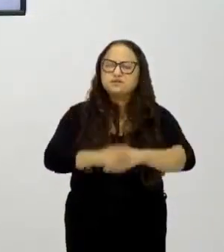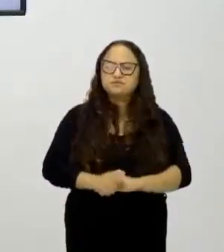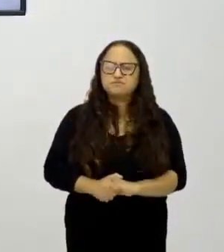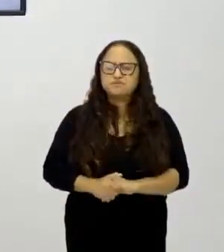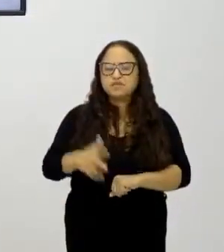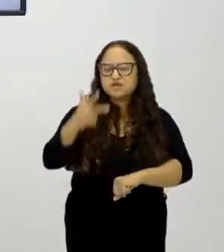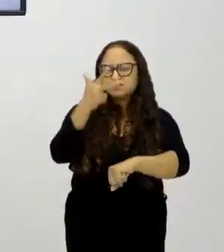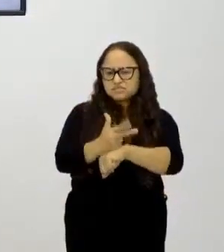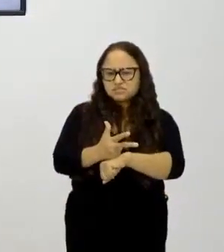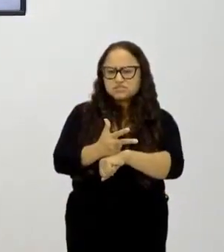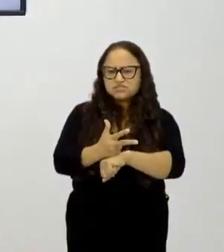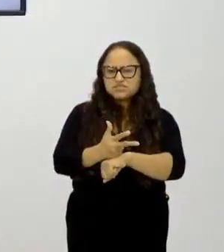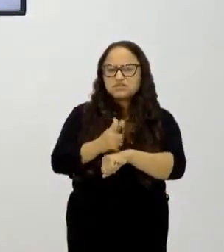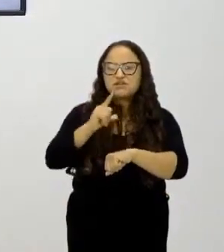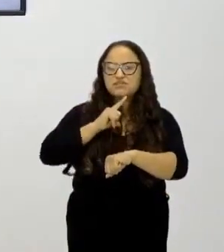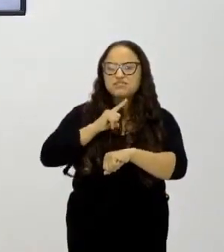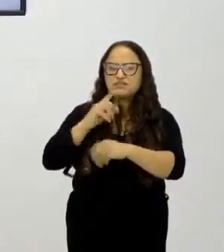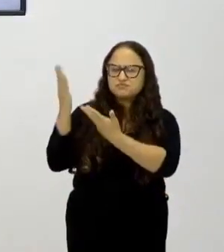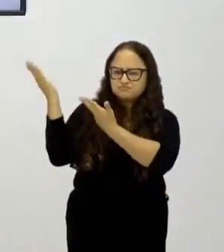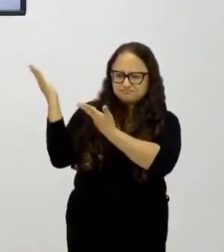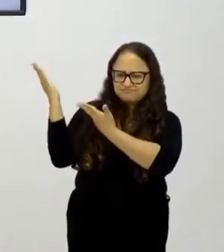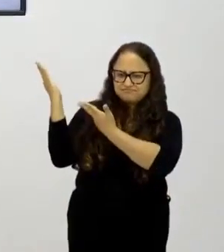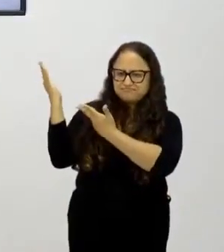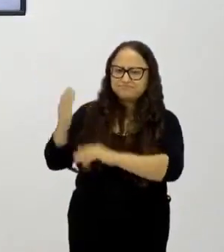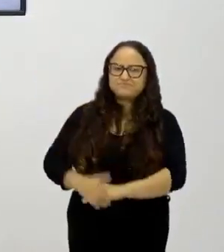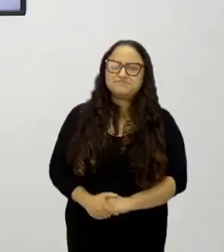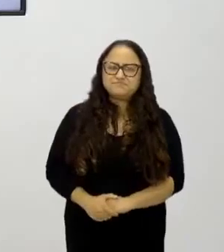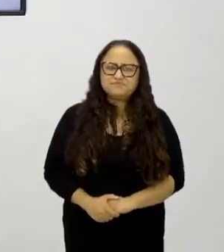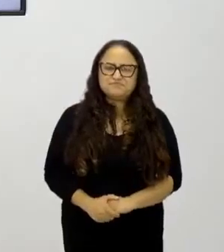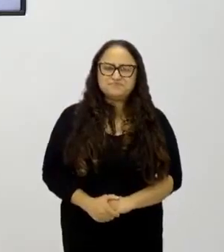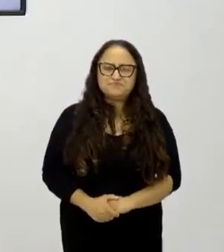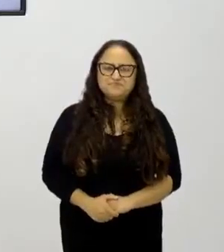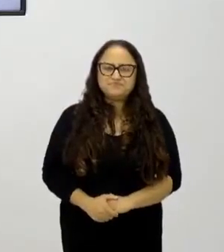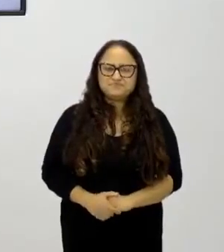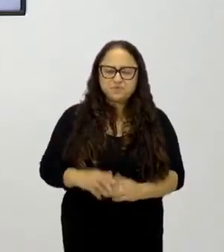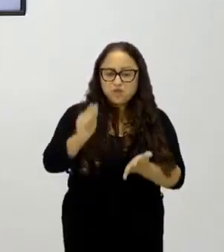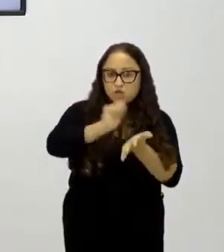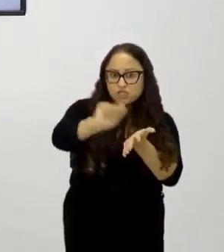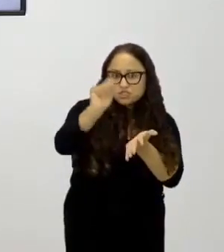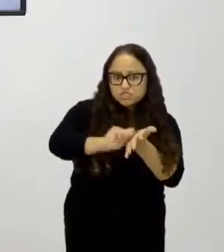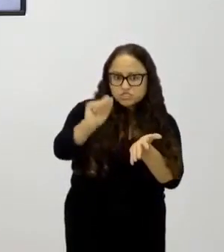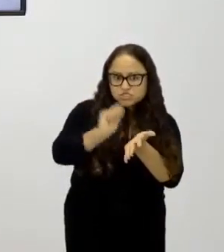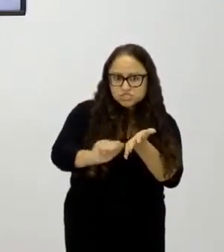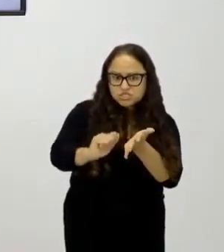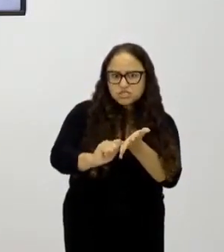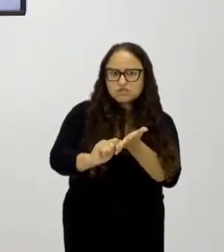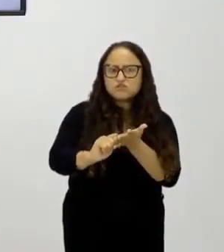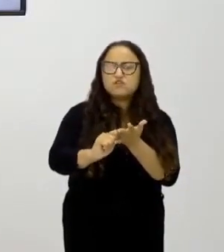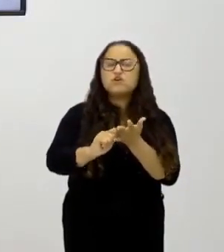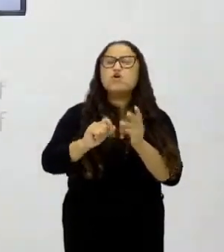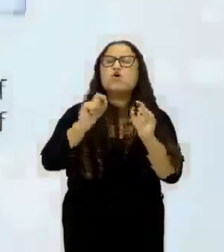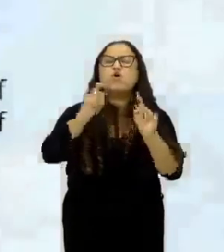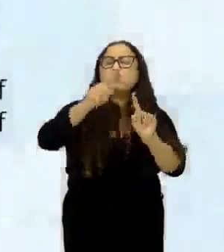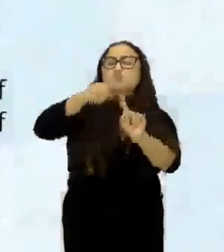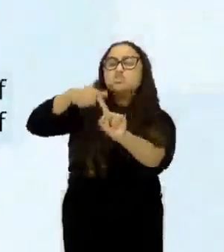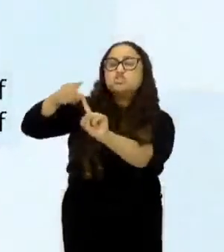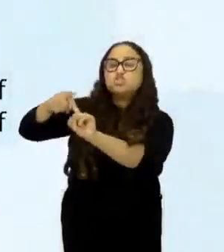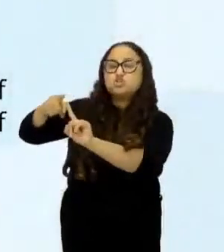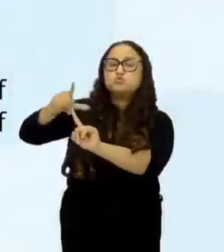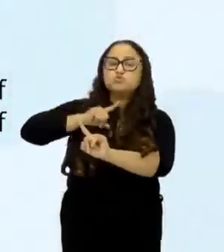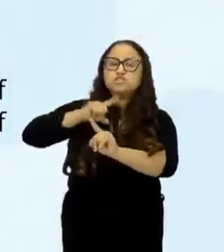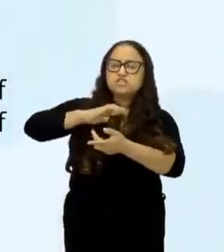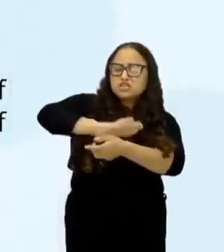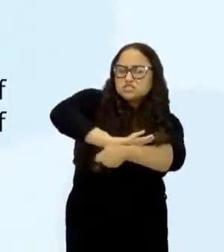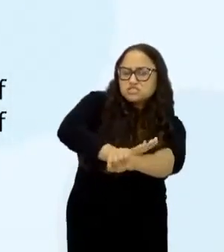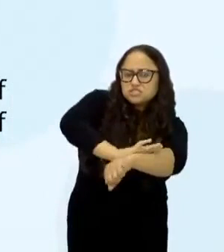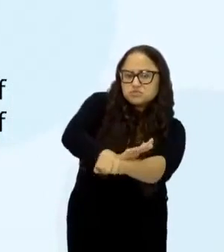vocês assistam aí a este vídeo. Take notes in your notebook about the kinds of discrimination that are